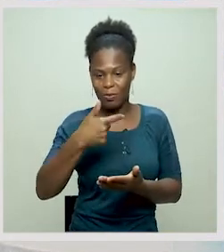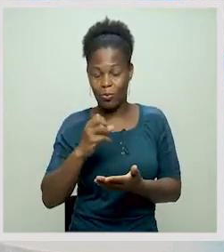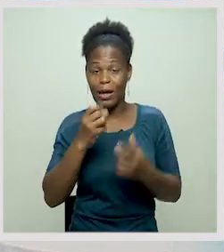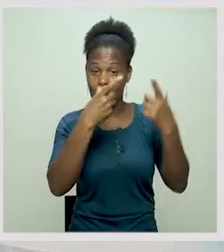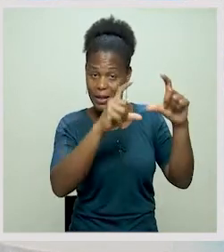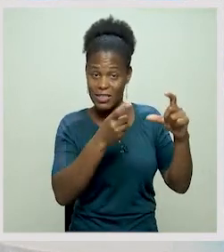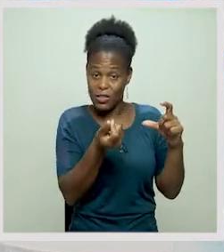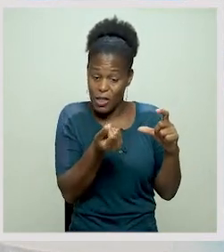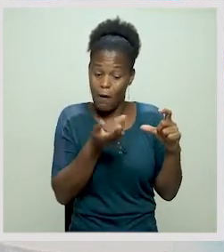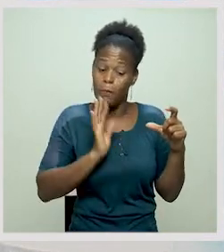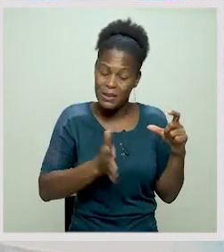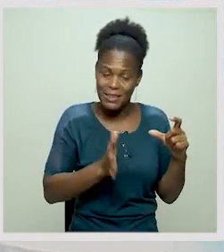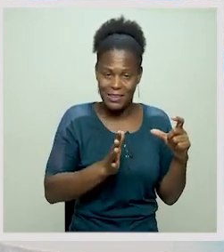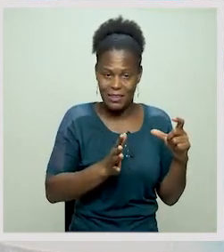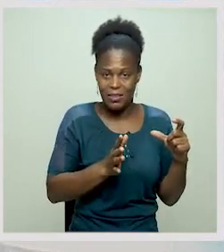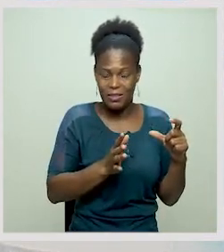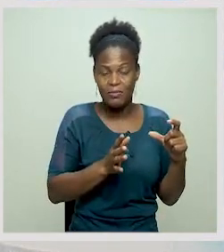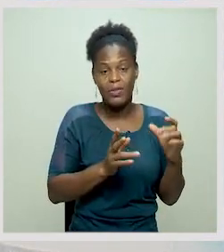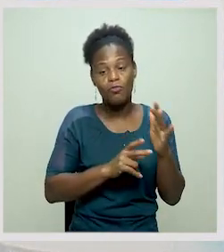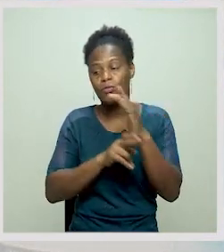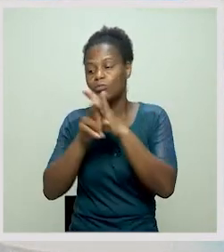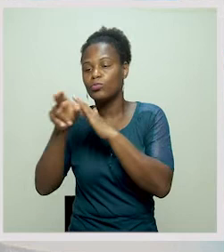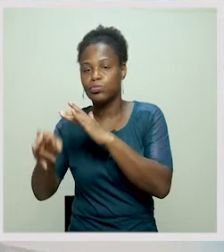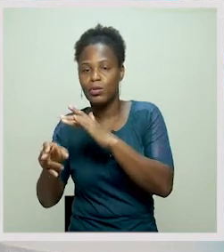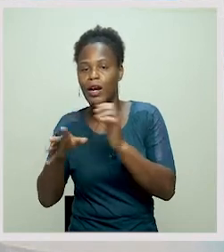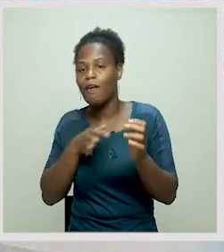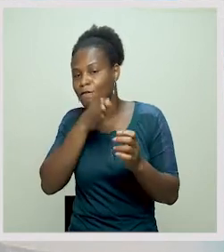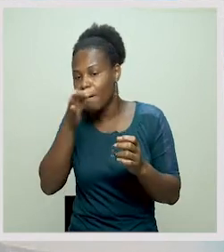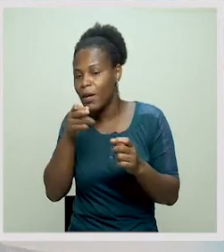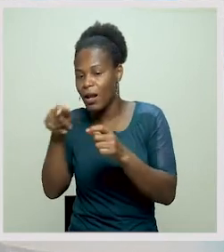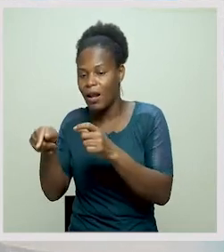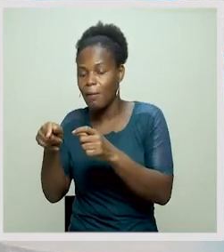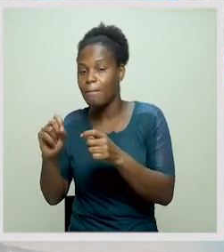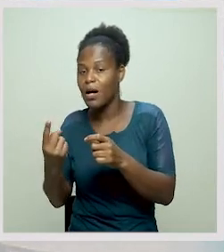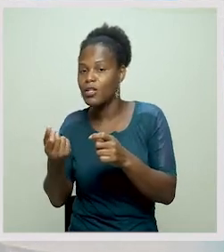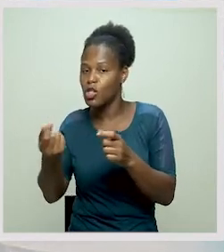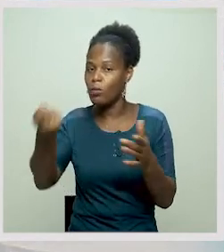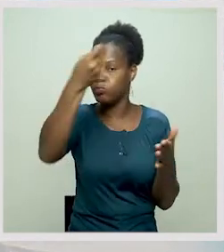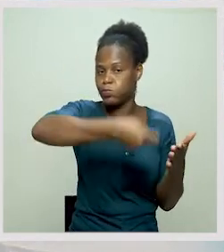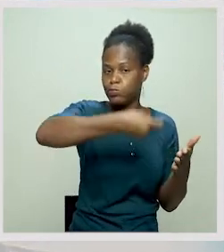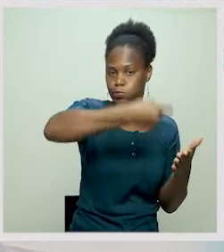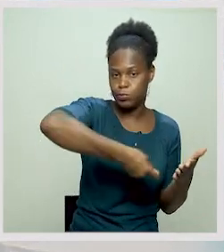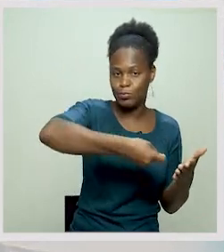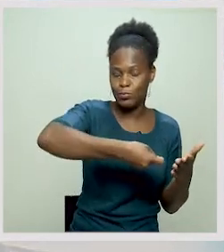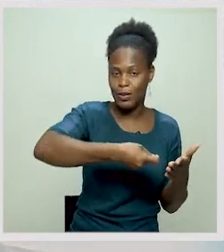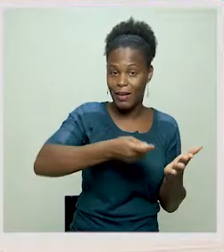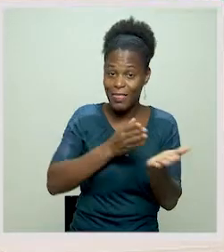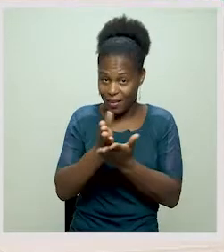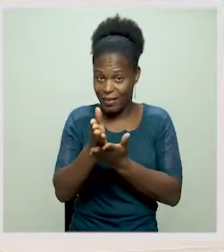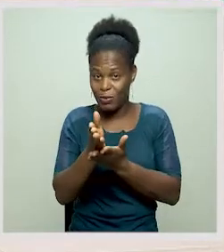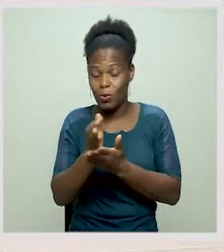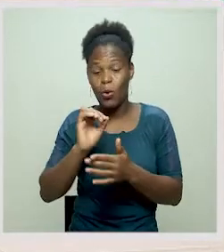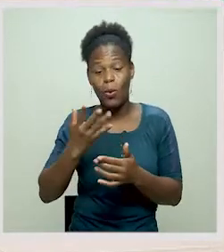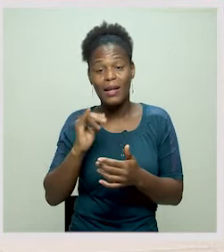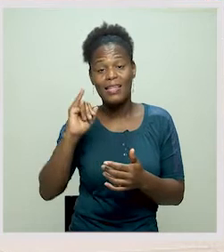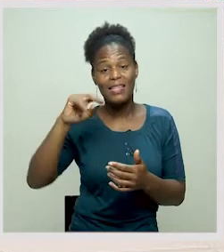de dinheiro, recorre-se diretamente às famílias para se financiar. Financiamento direto. Enquanto que